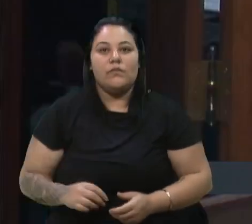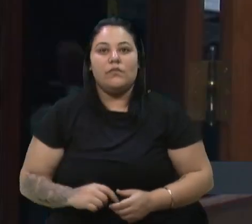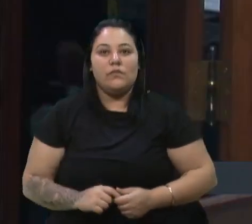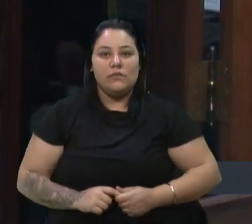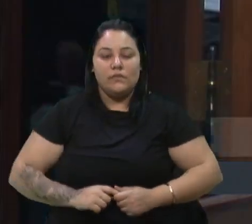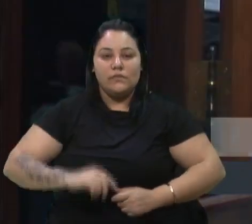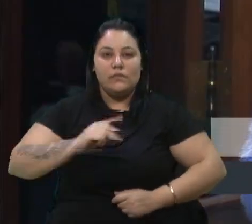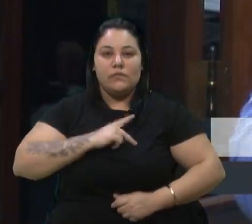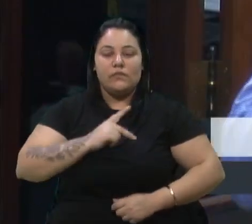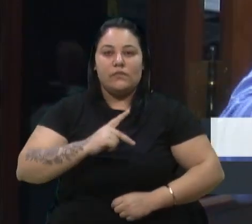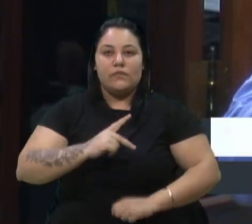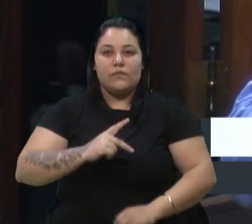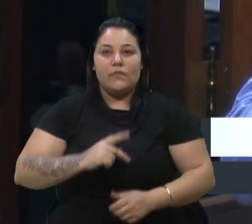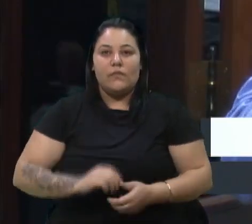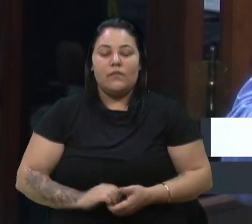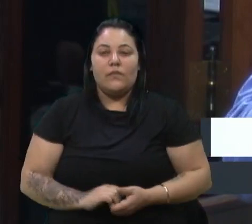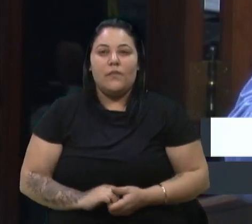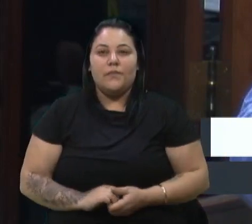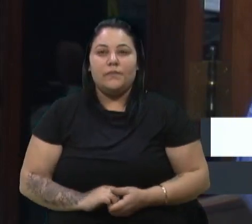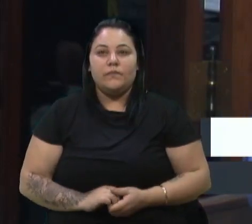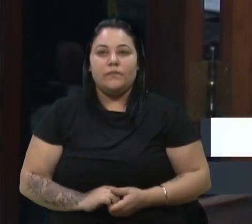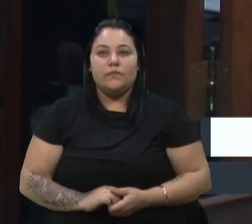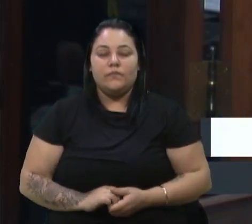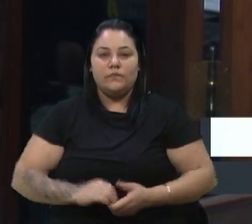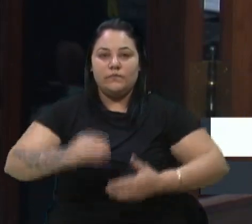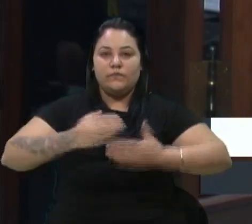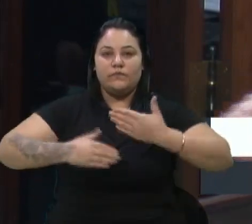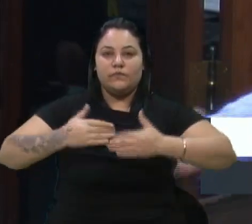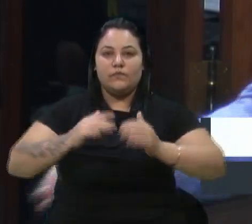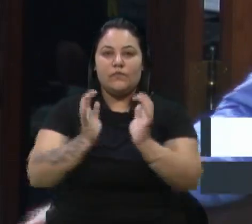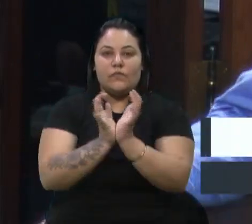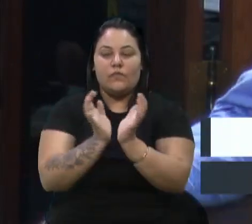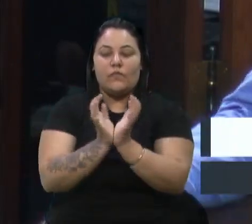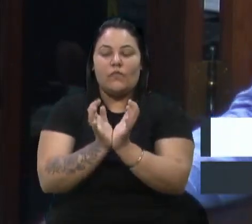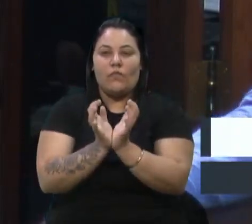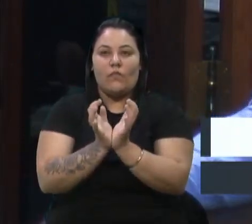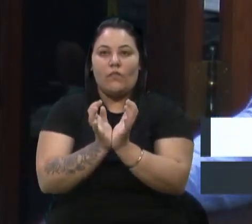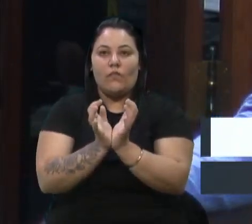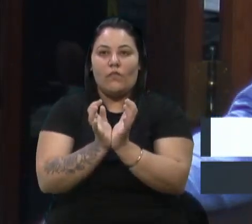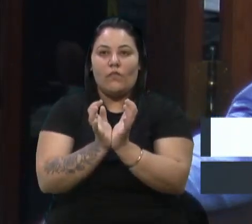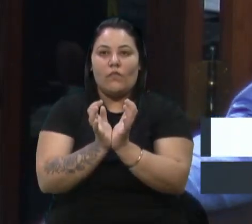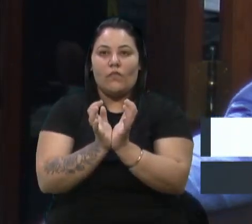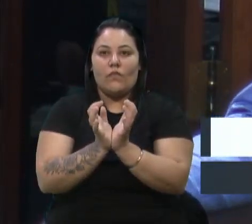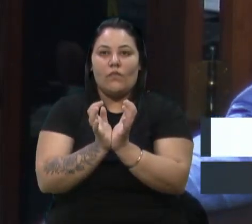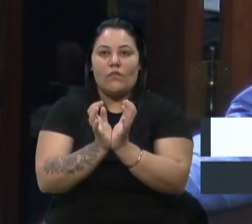Senhor presidente, caros colegas,